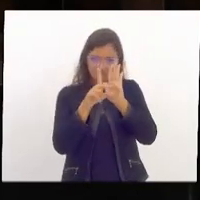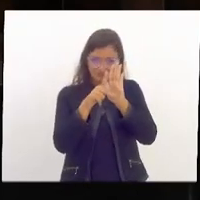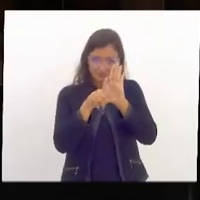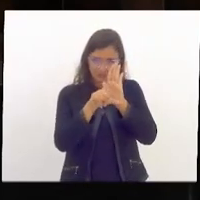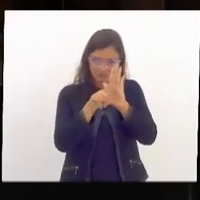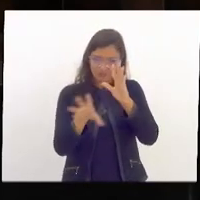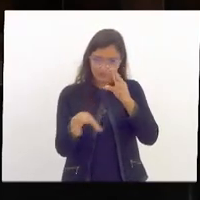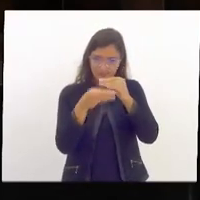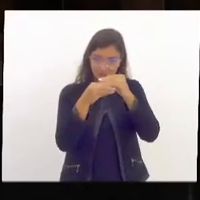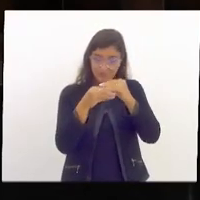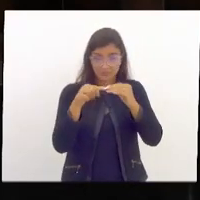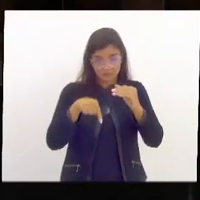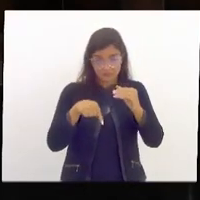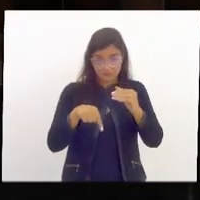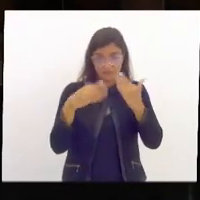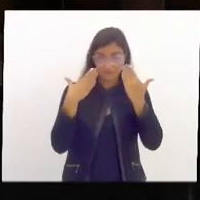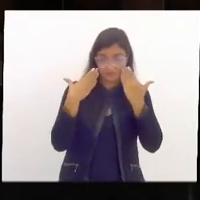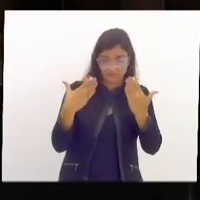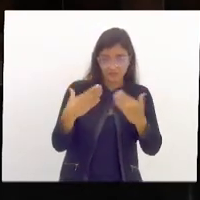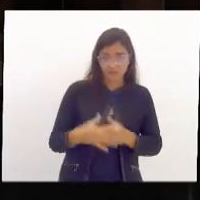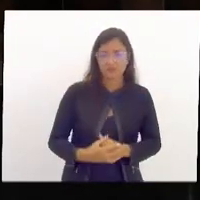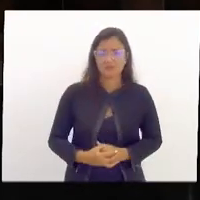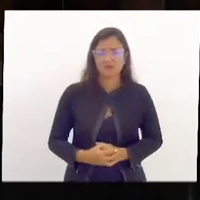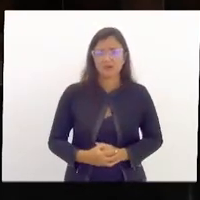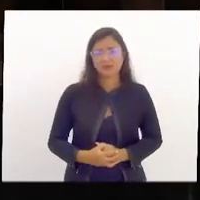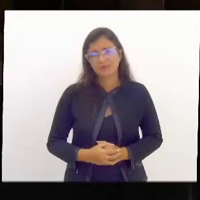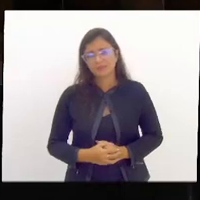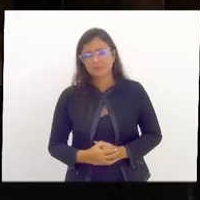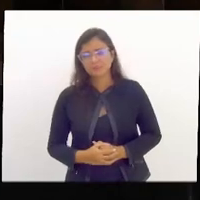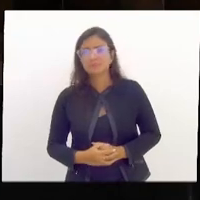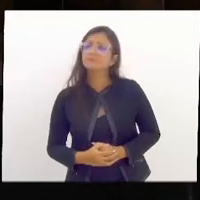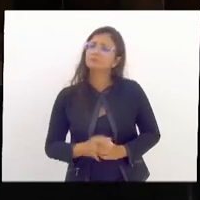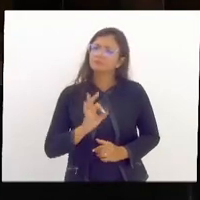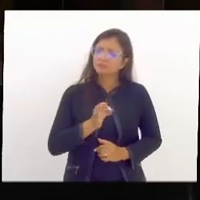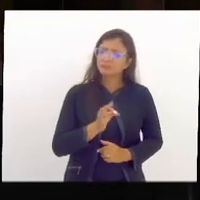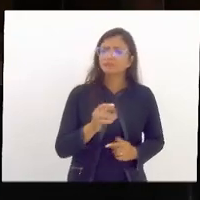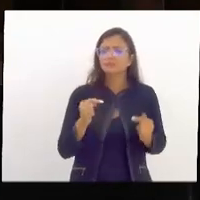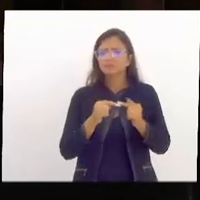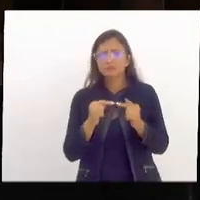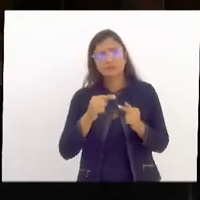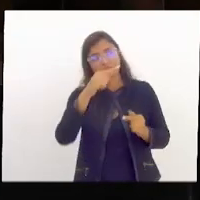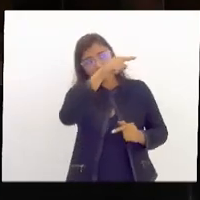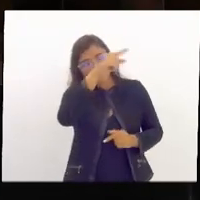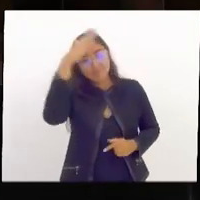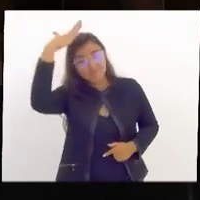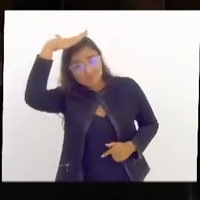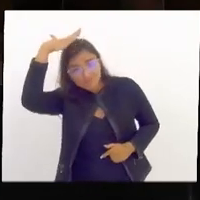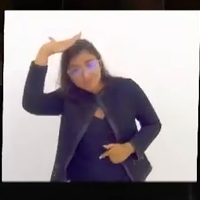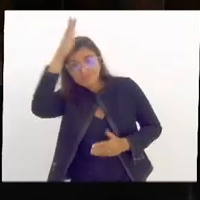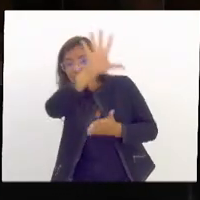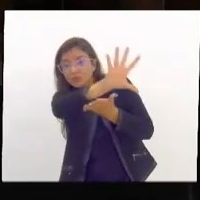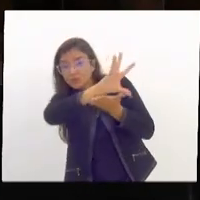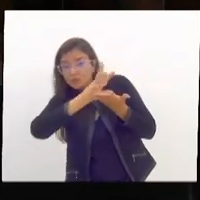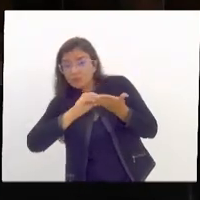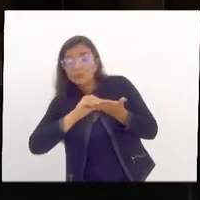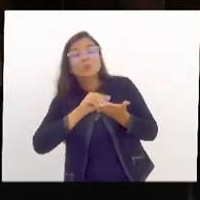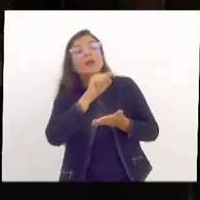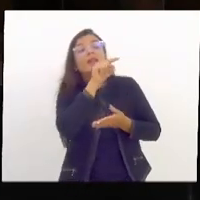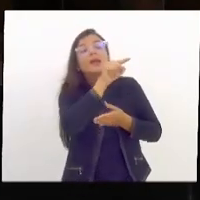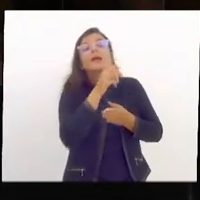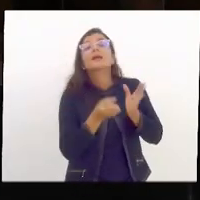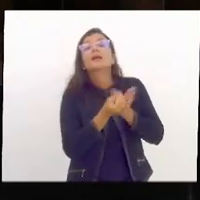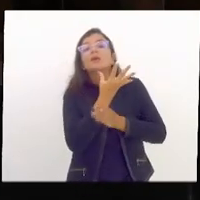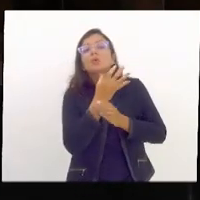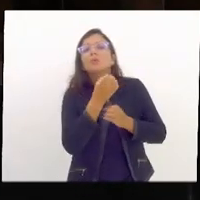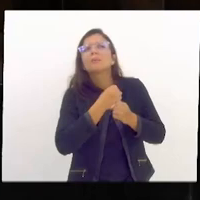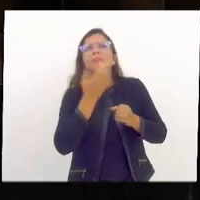aqui está sendo apresentado, reproduz, sim, a lei complementar do Estado do Paraná, criada em 2007, e alvo